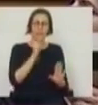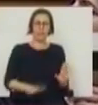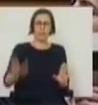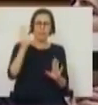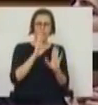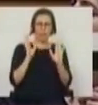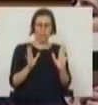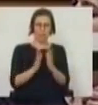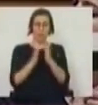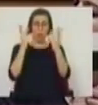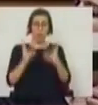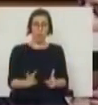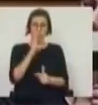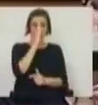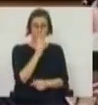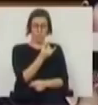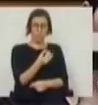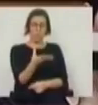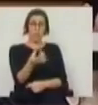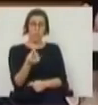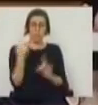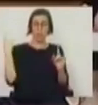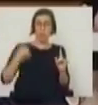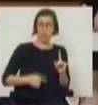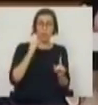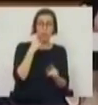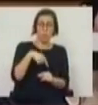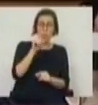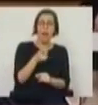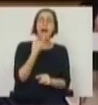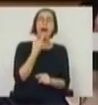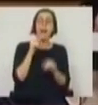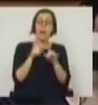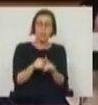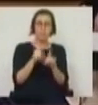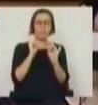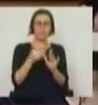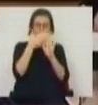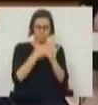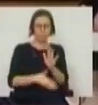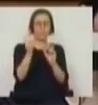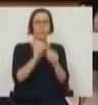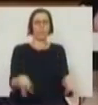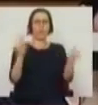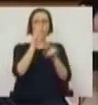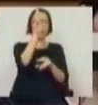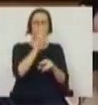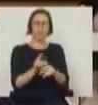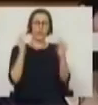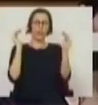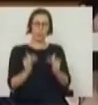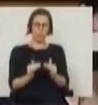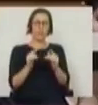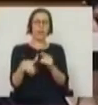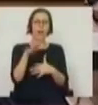território. O Orçamento de Estado de 2019 impõe o dia 1 de abril como o dia de arranque do novo tarifário